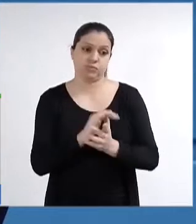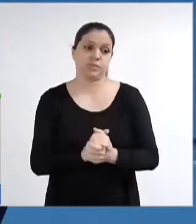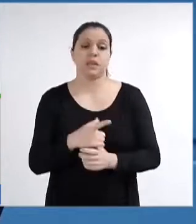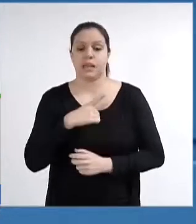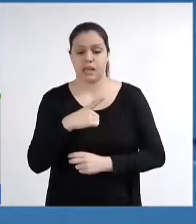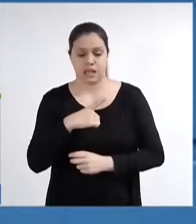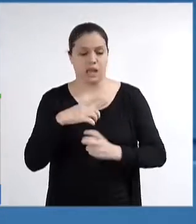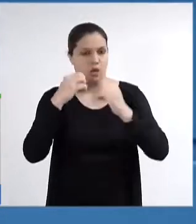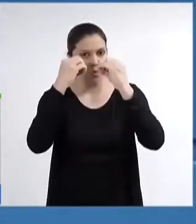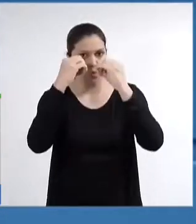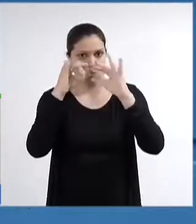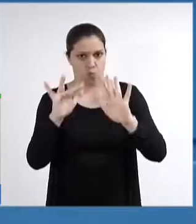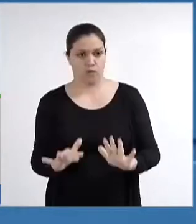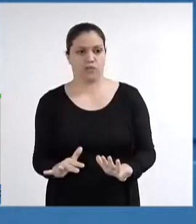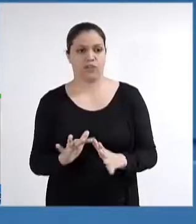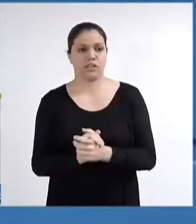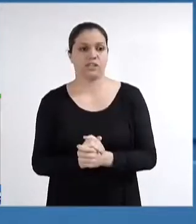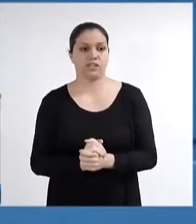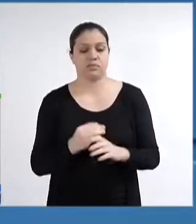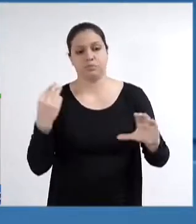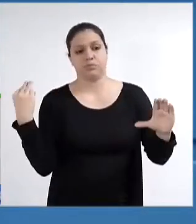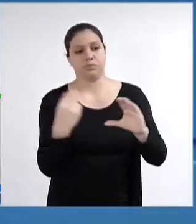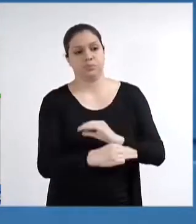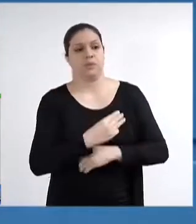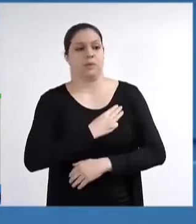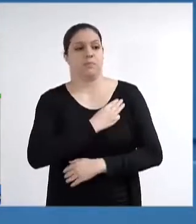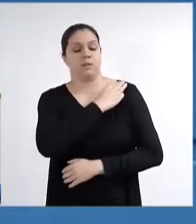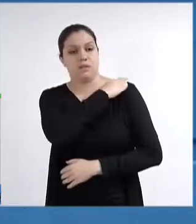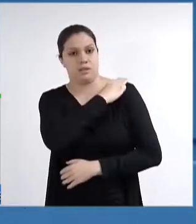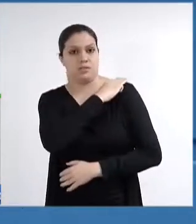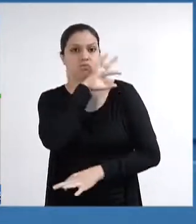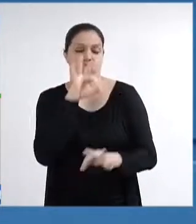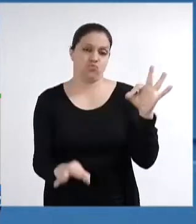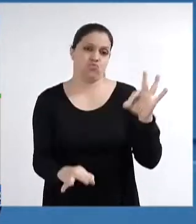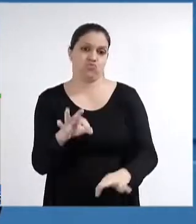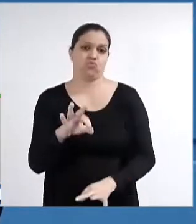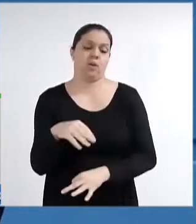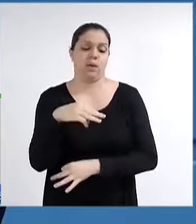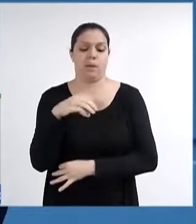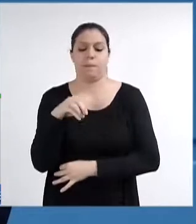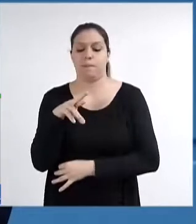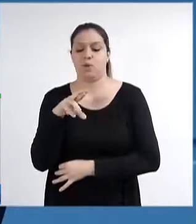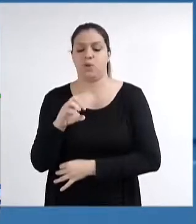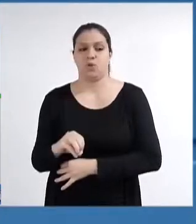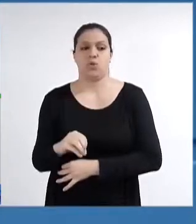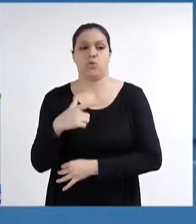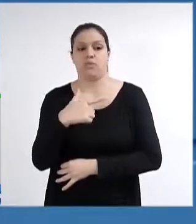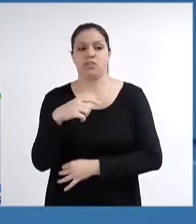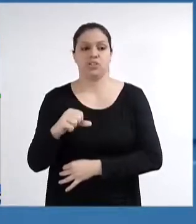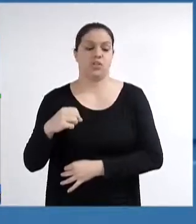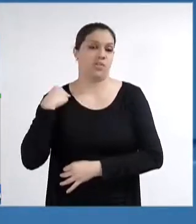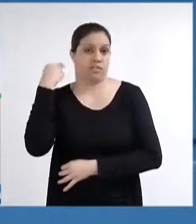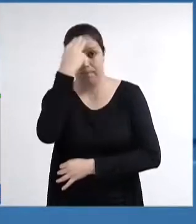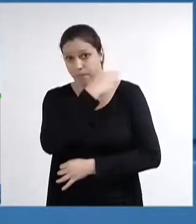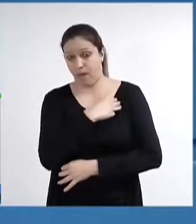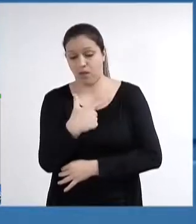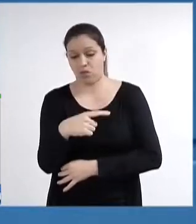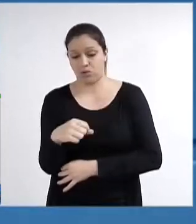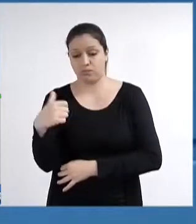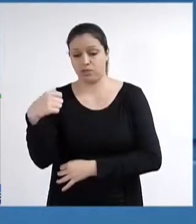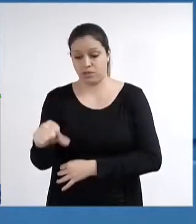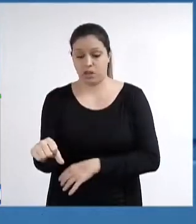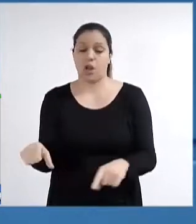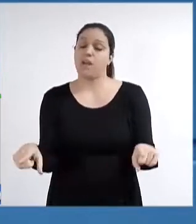ofício encaminhado ao excelentíssimo senhor ministro Sérgio Moro, em 29 de maio de 2019,